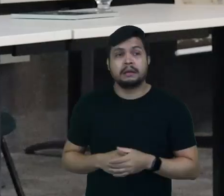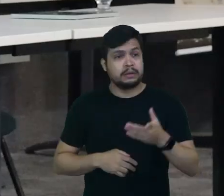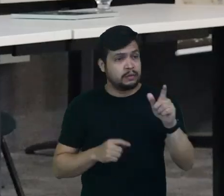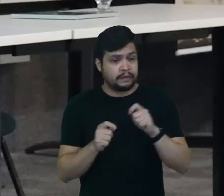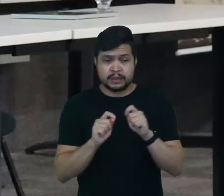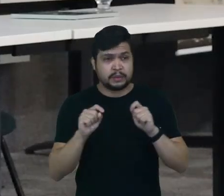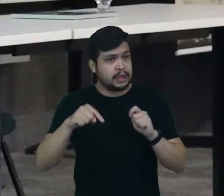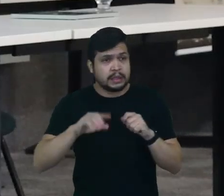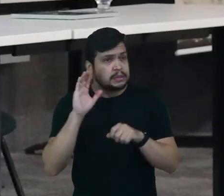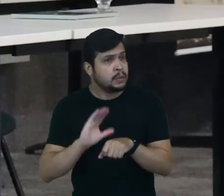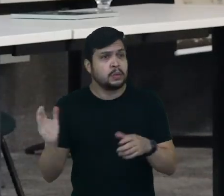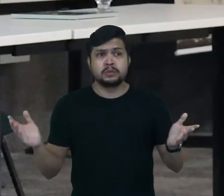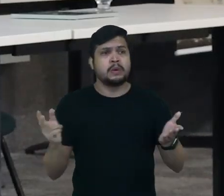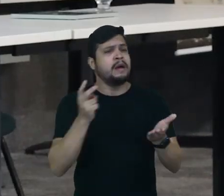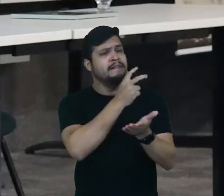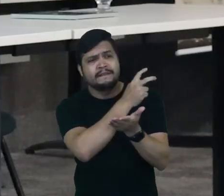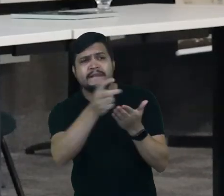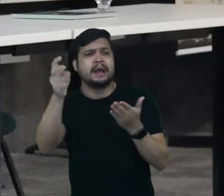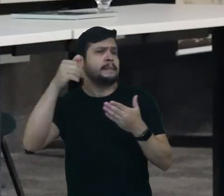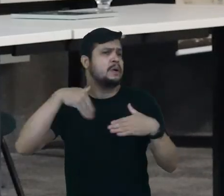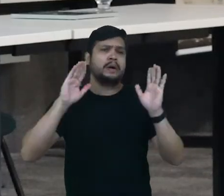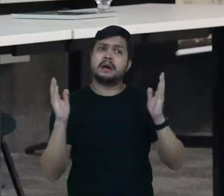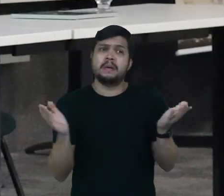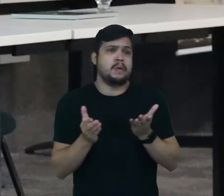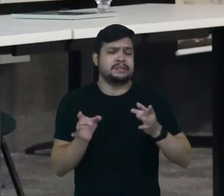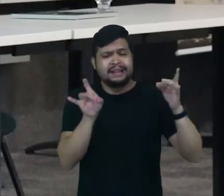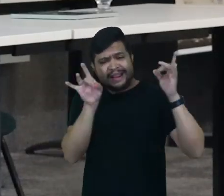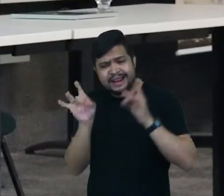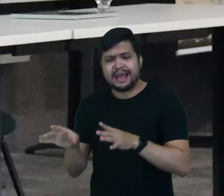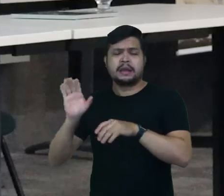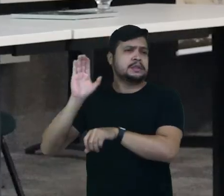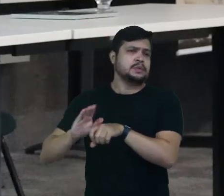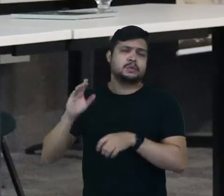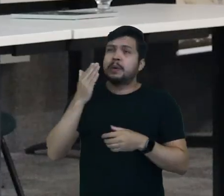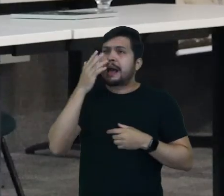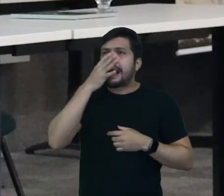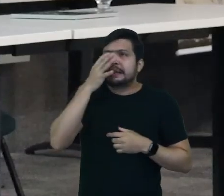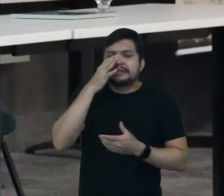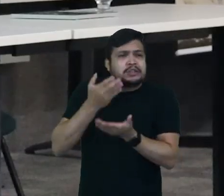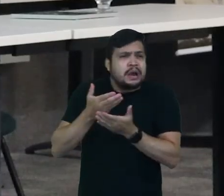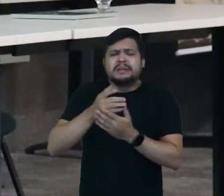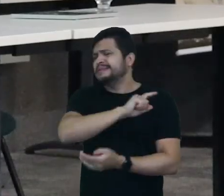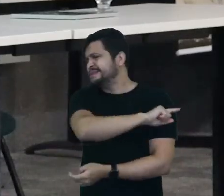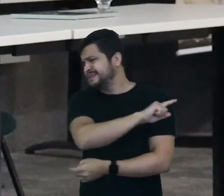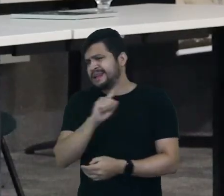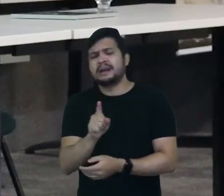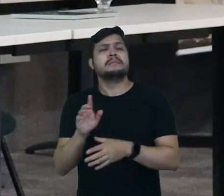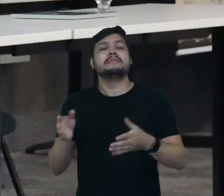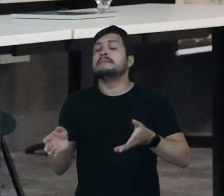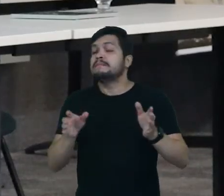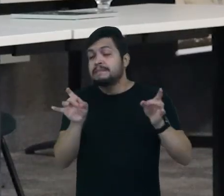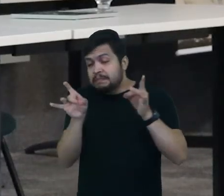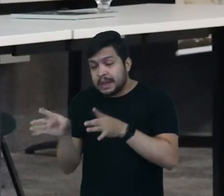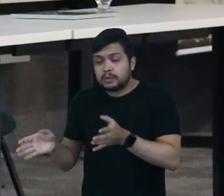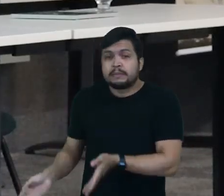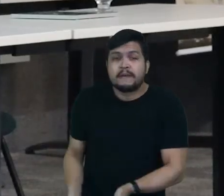que você tá fazendo nesse curso? Vai embora hoje. Larga esse trem, não assiste mais nenhuma aula. Vá para